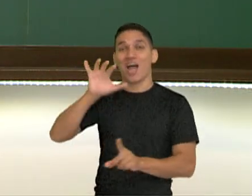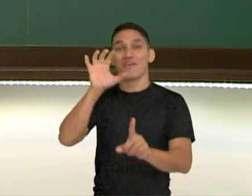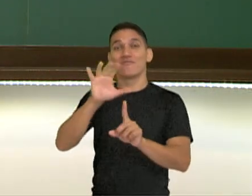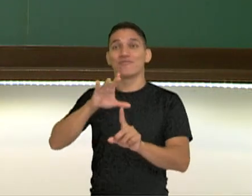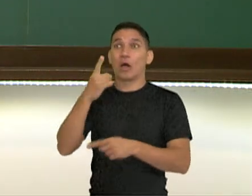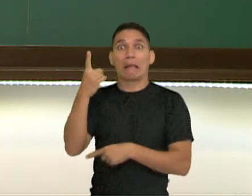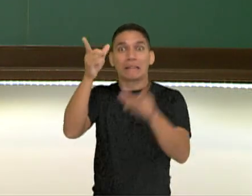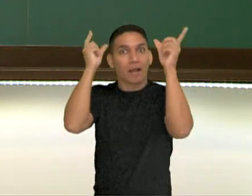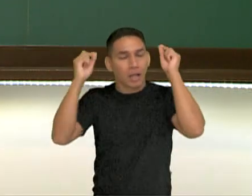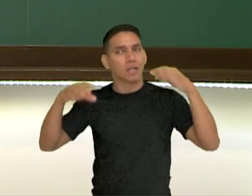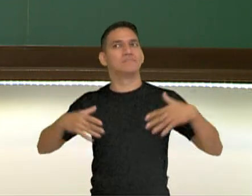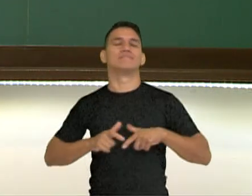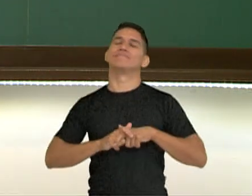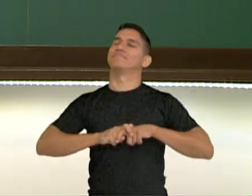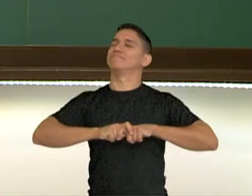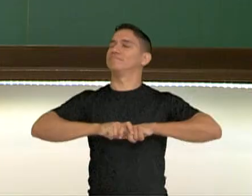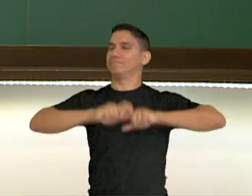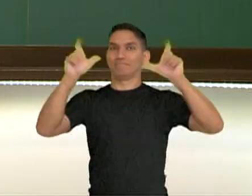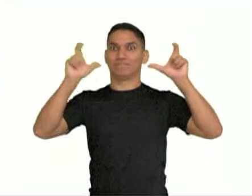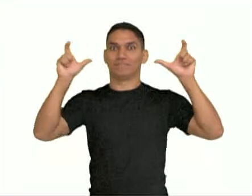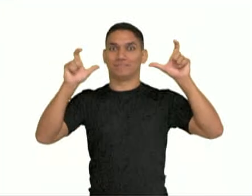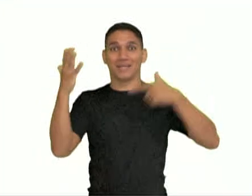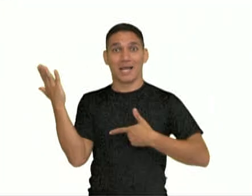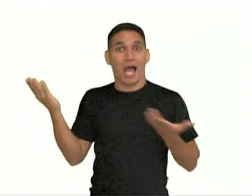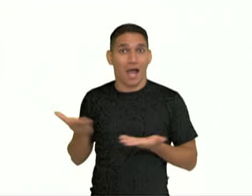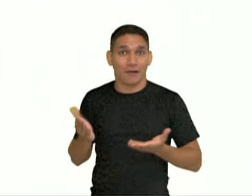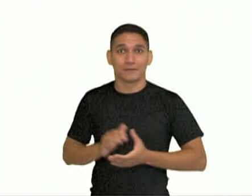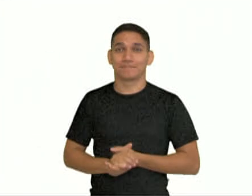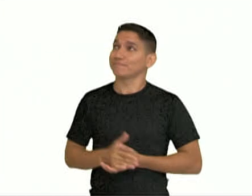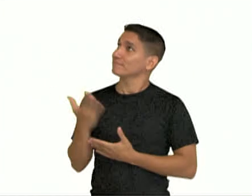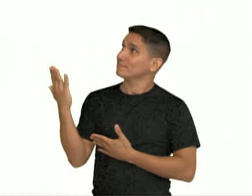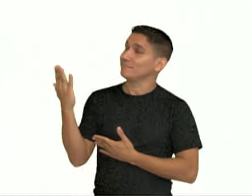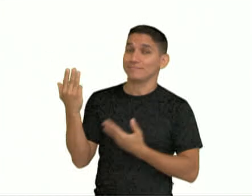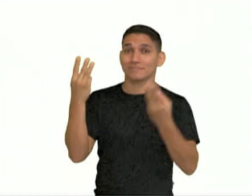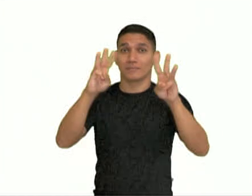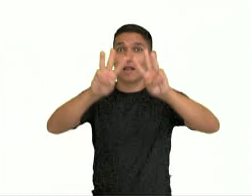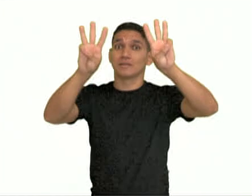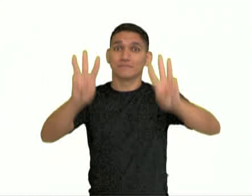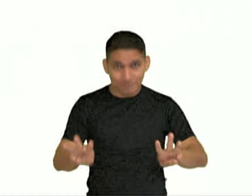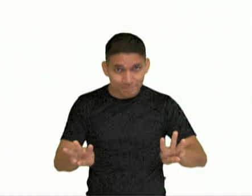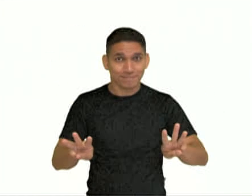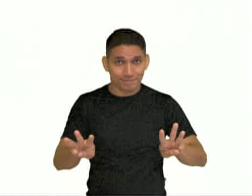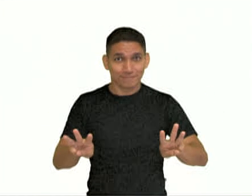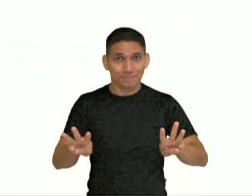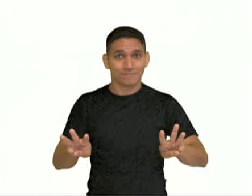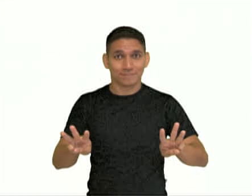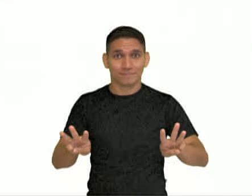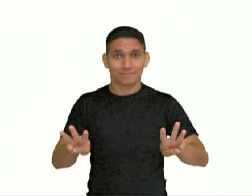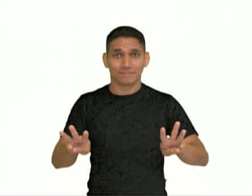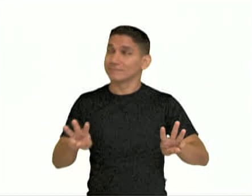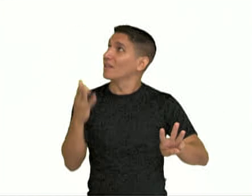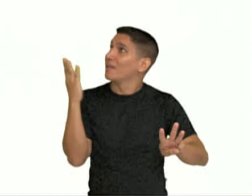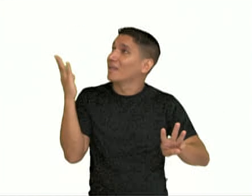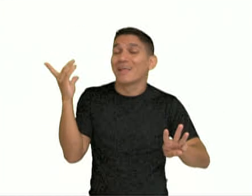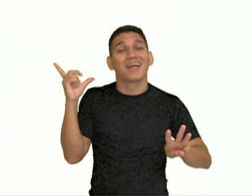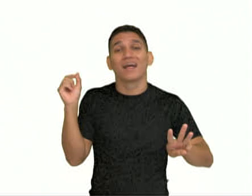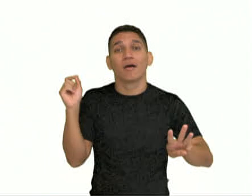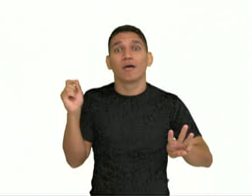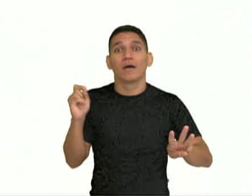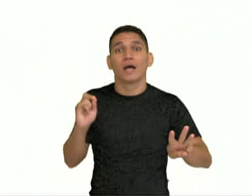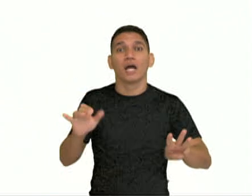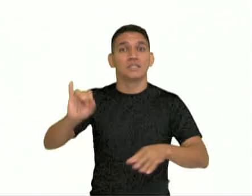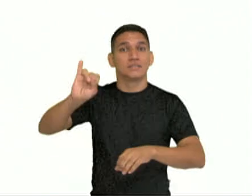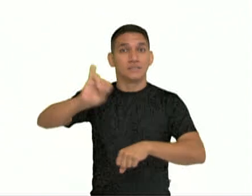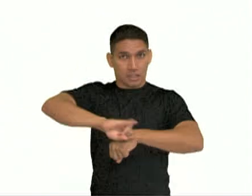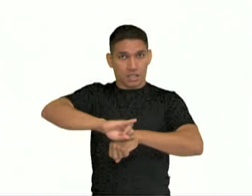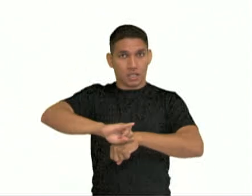deles muito clara para a gente hoje em dia. Esse aqui é o prédio da grande Universidade Federal do Paraná. Fica no centro